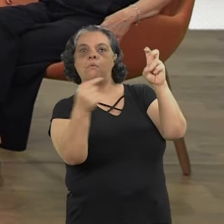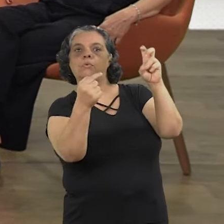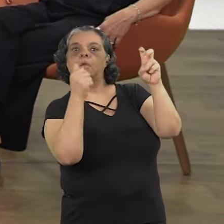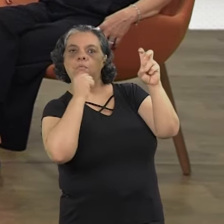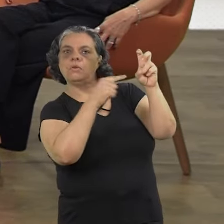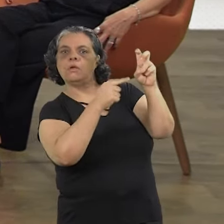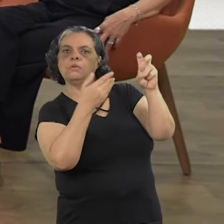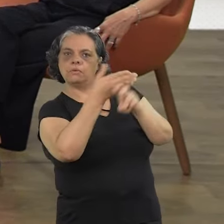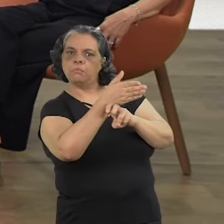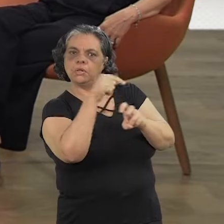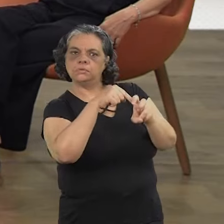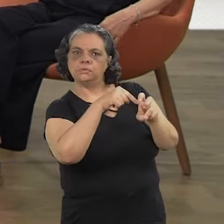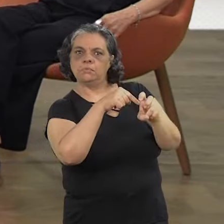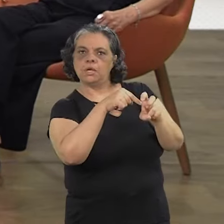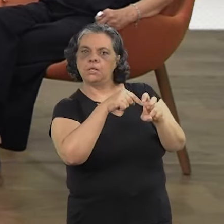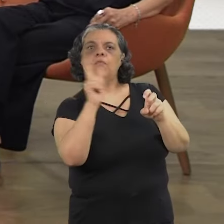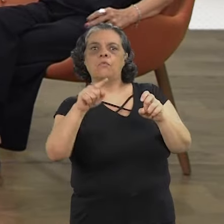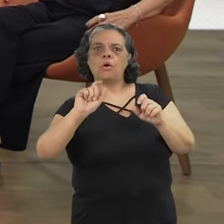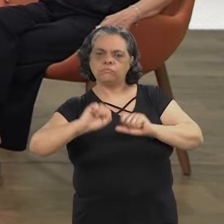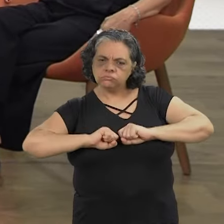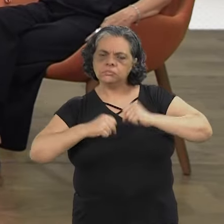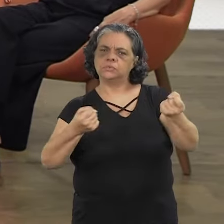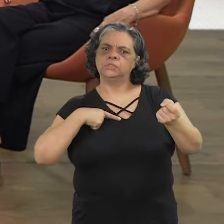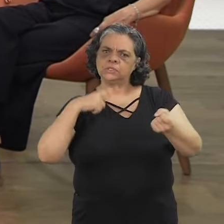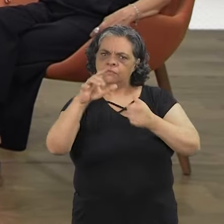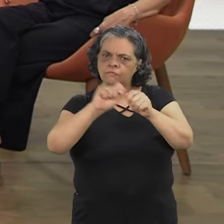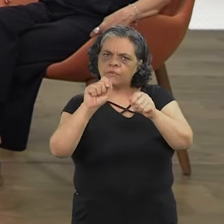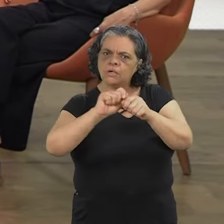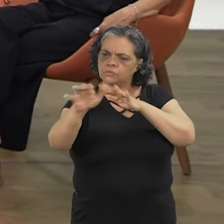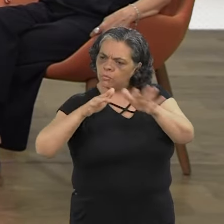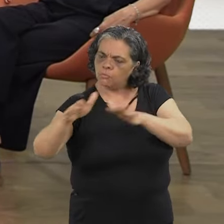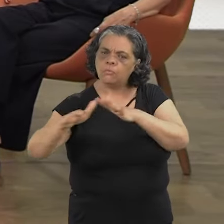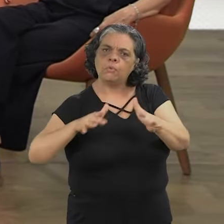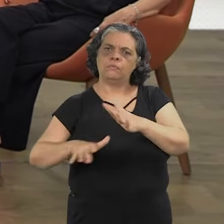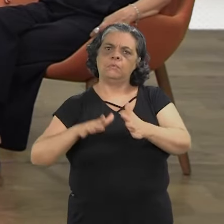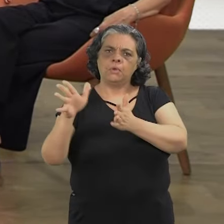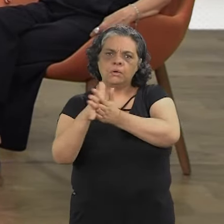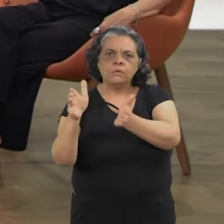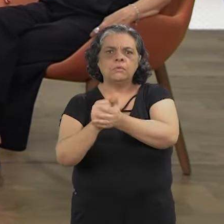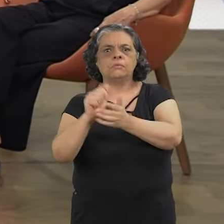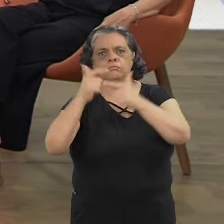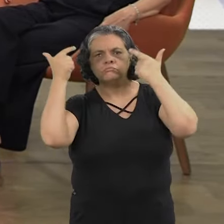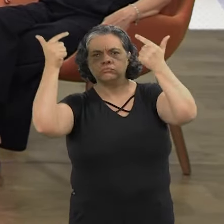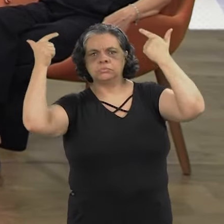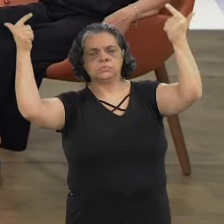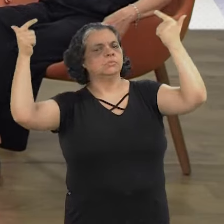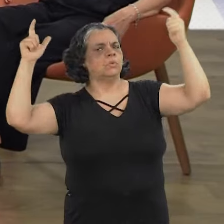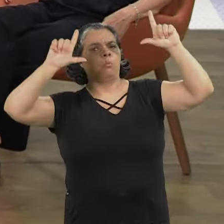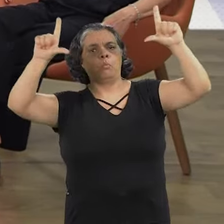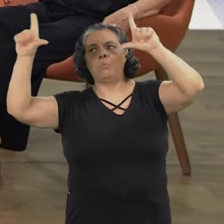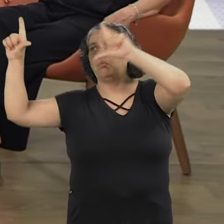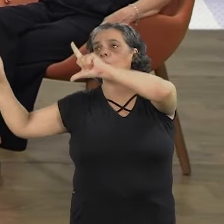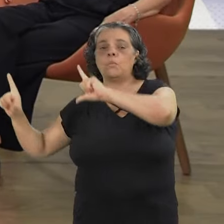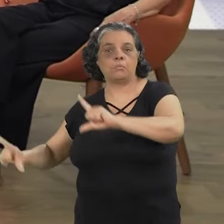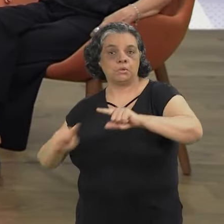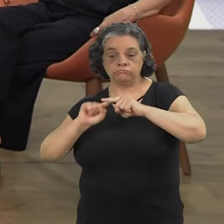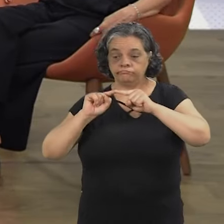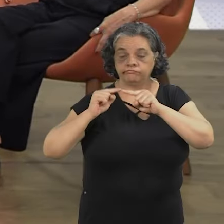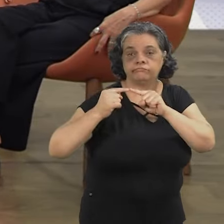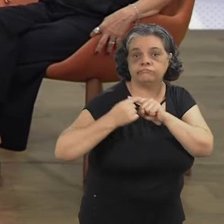as mulheres que participaram dessa reunião revoltadas querendo fazer um movimento né com cartazes espalhando pela